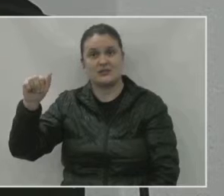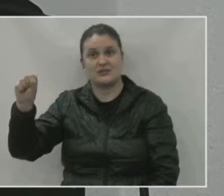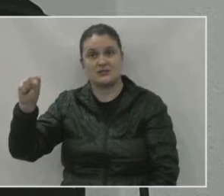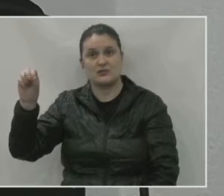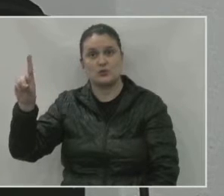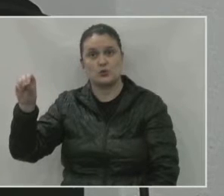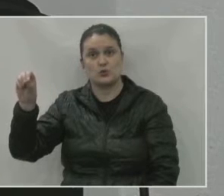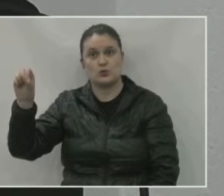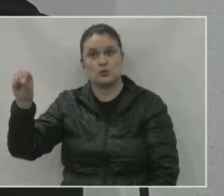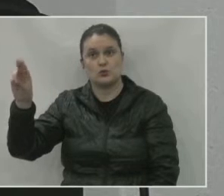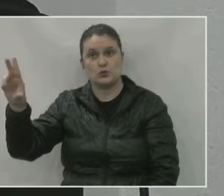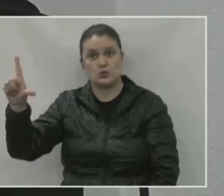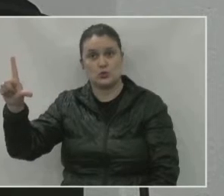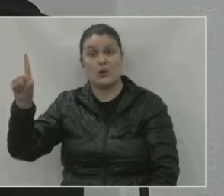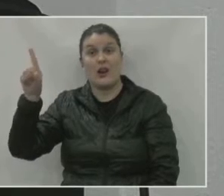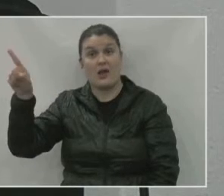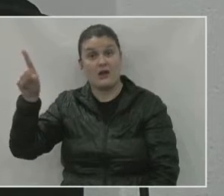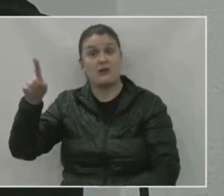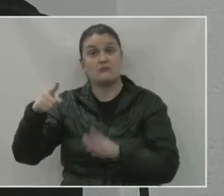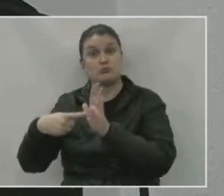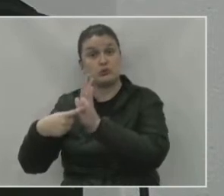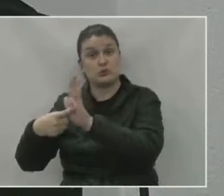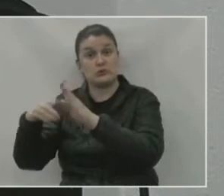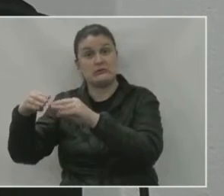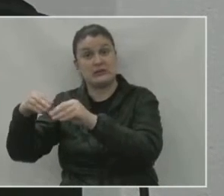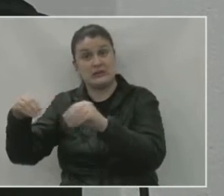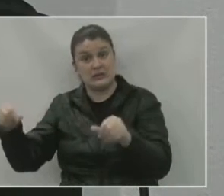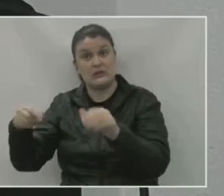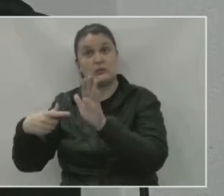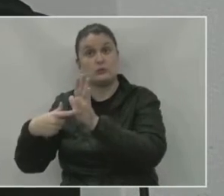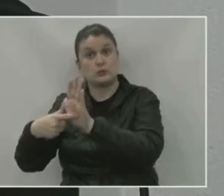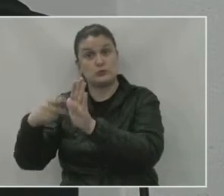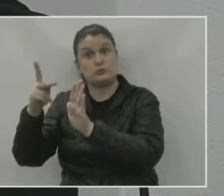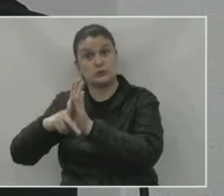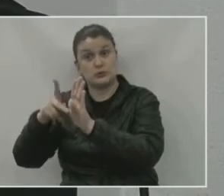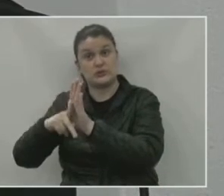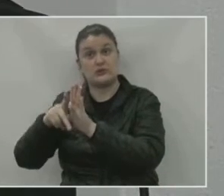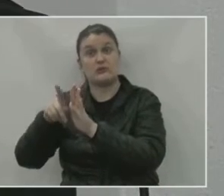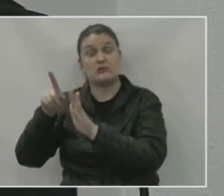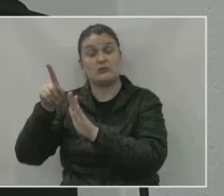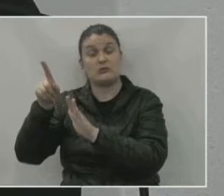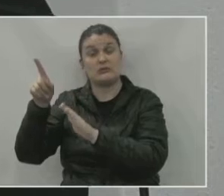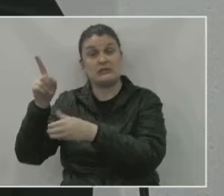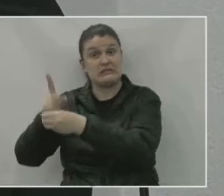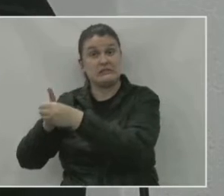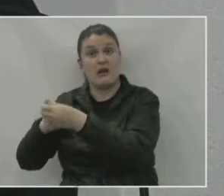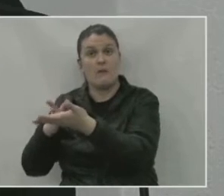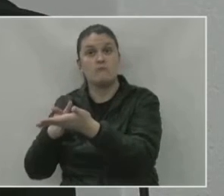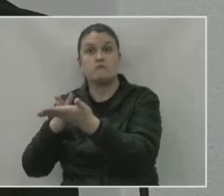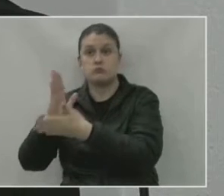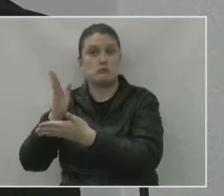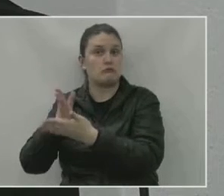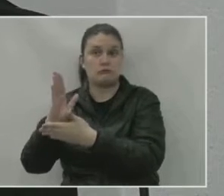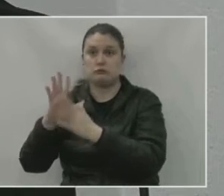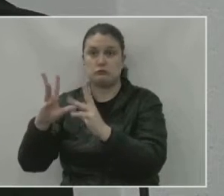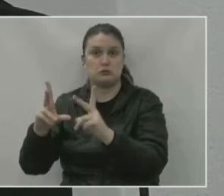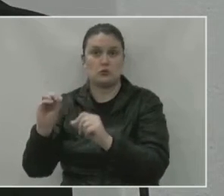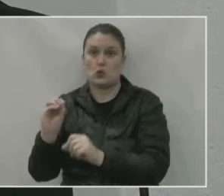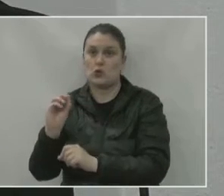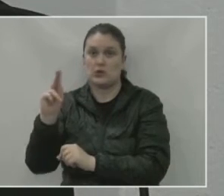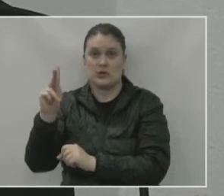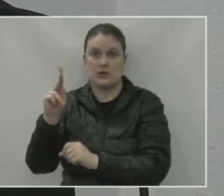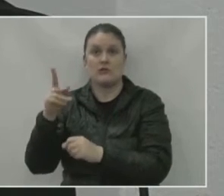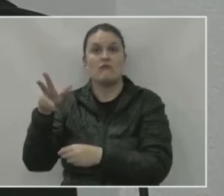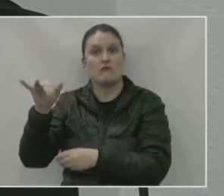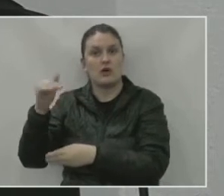terreno, apresentaram projetos, tá? E esse terreno foi aprovado pela área técnica do DPEM, então lá irá